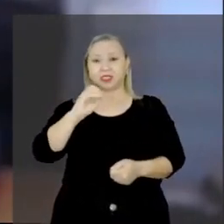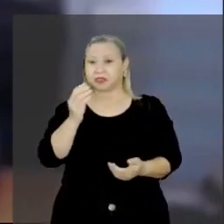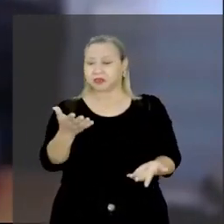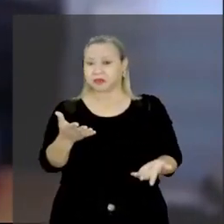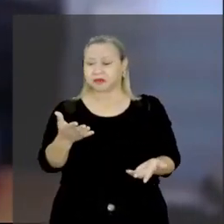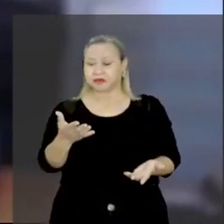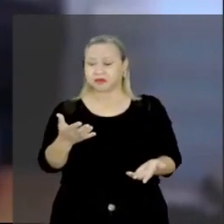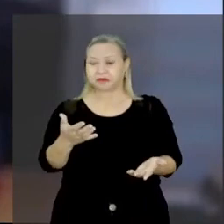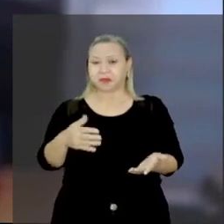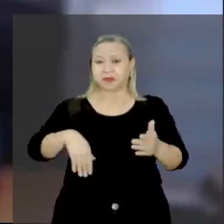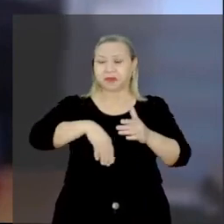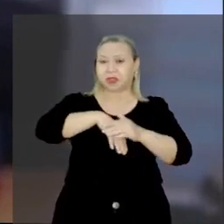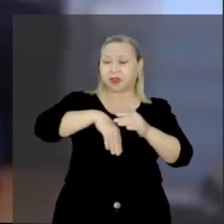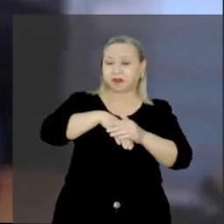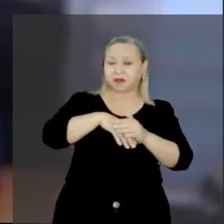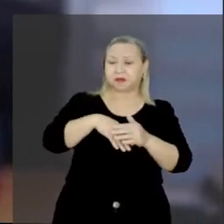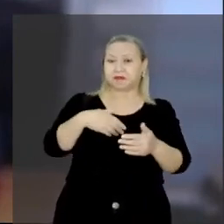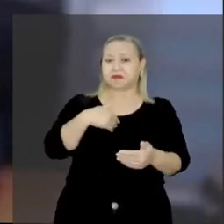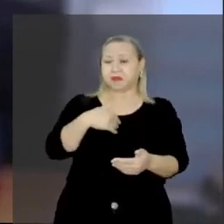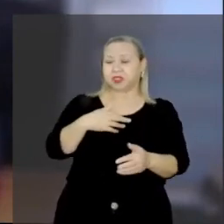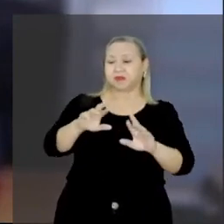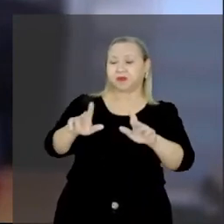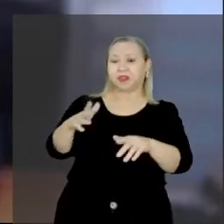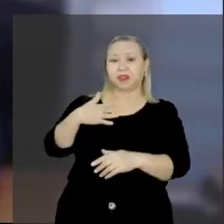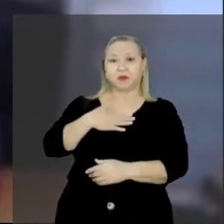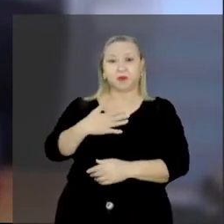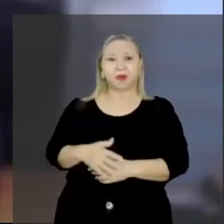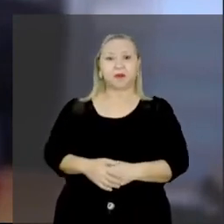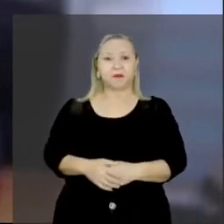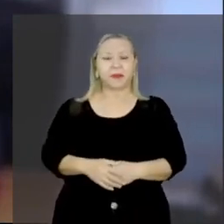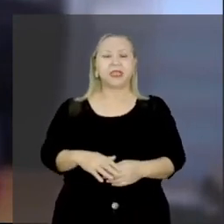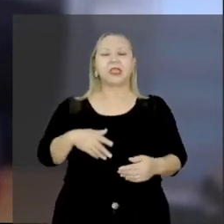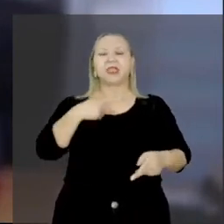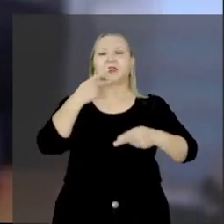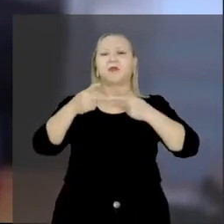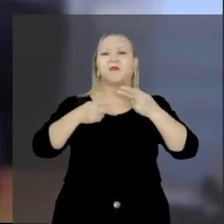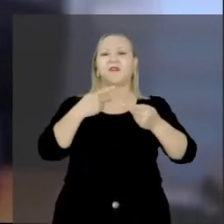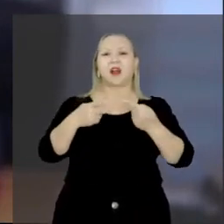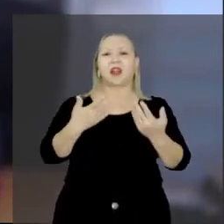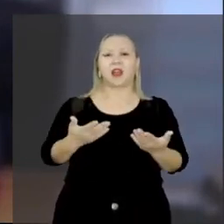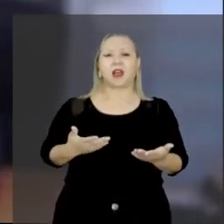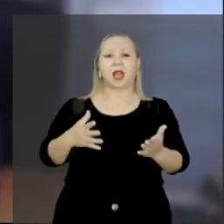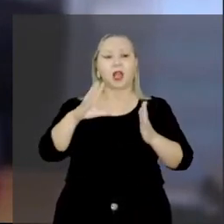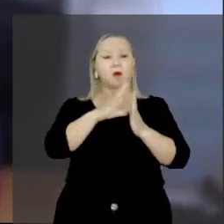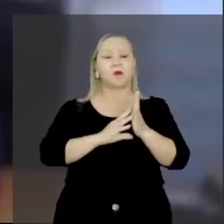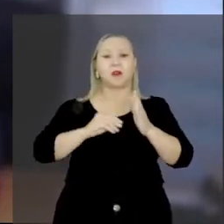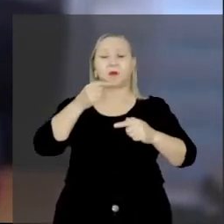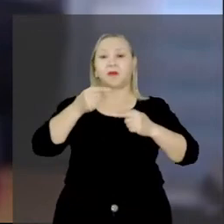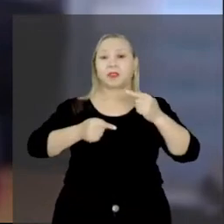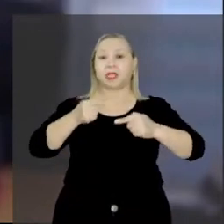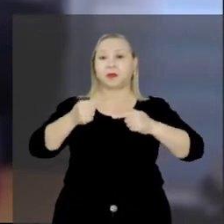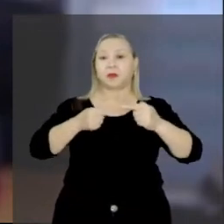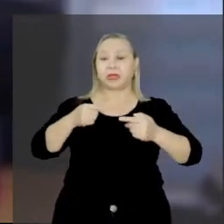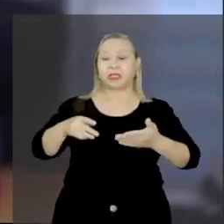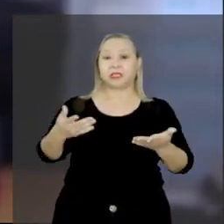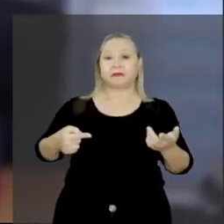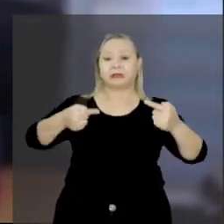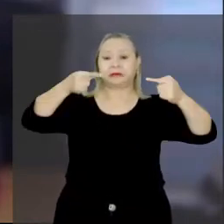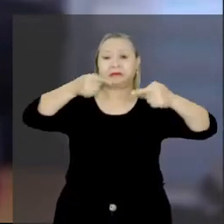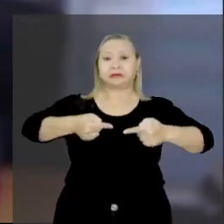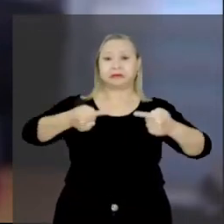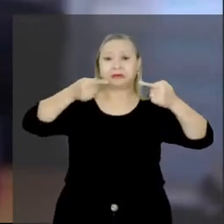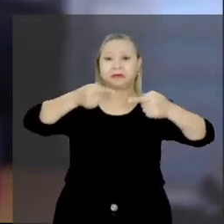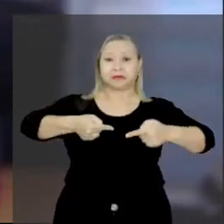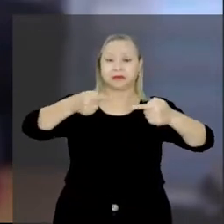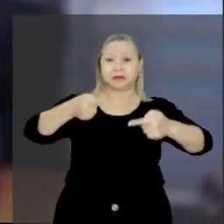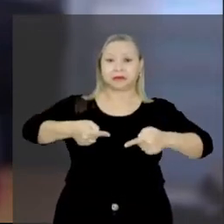você faz. Não é o fato de ter sido oposição ao Fernando Henrique Cardoso que eu vou deixar de conversar com o Fernando Henrique Cardoso, com o Serra